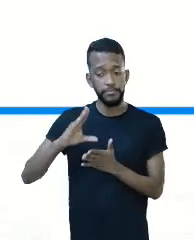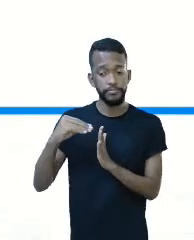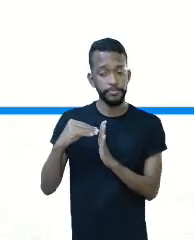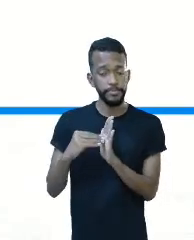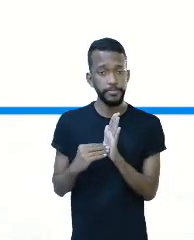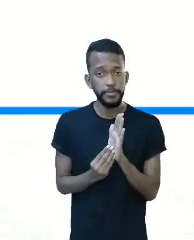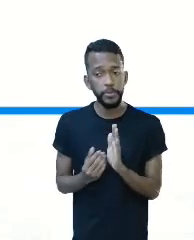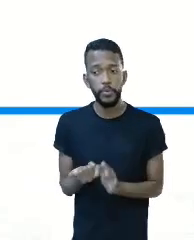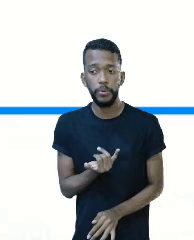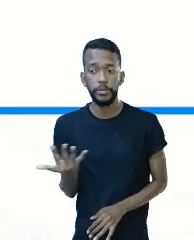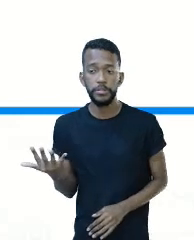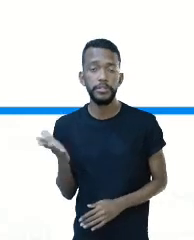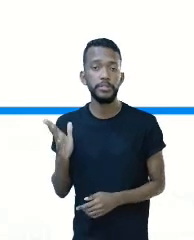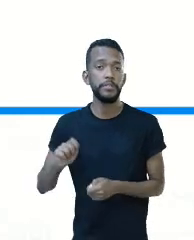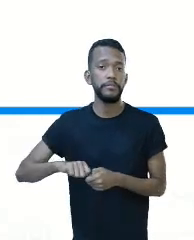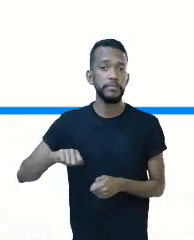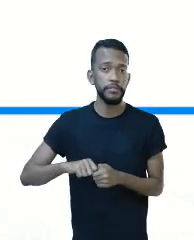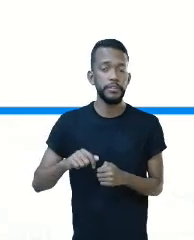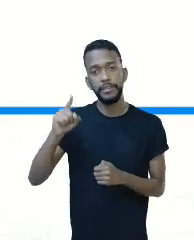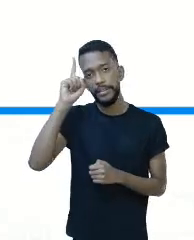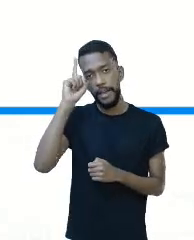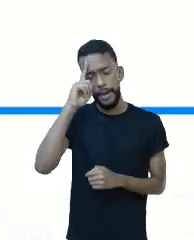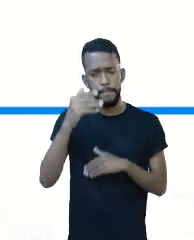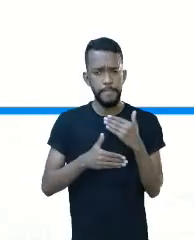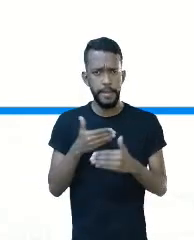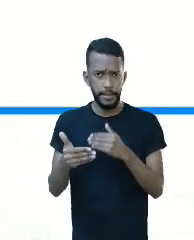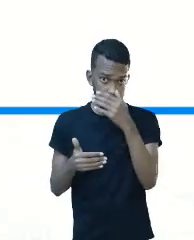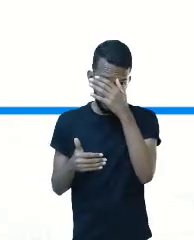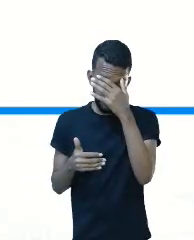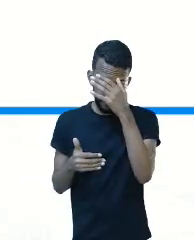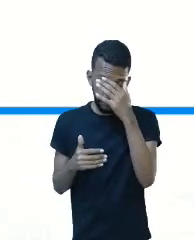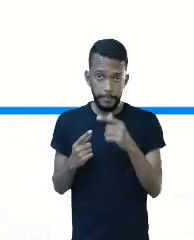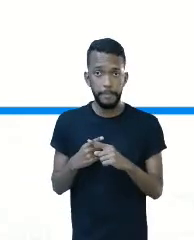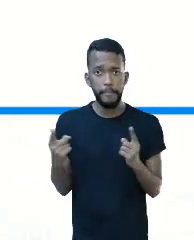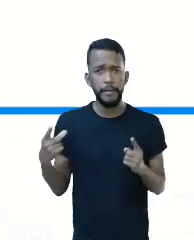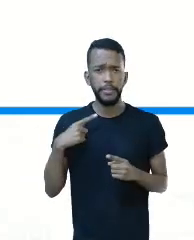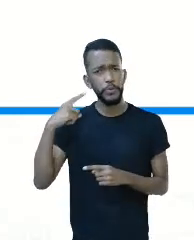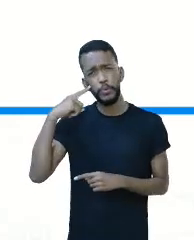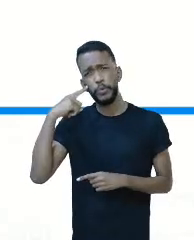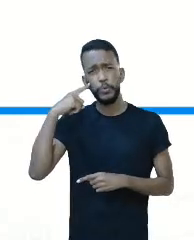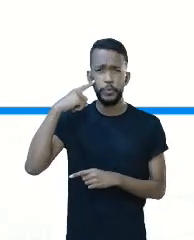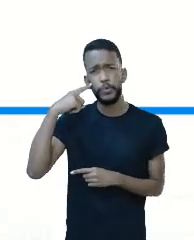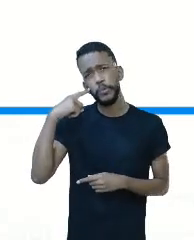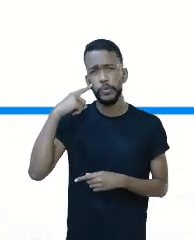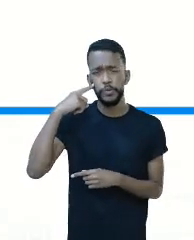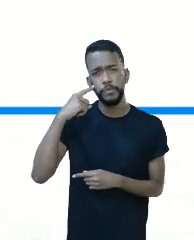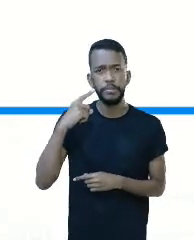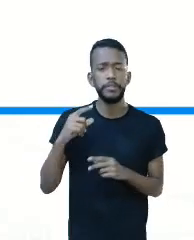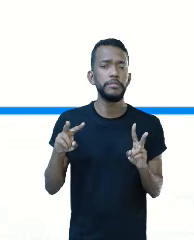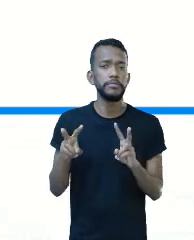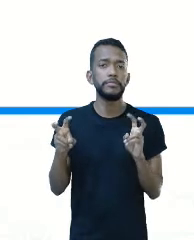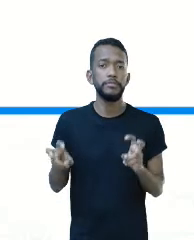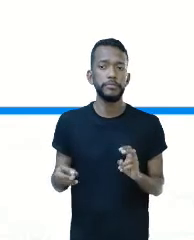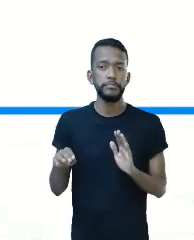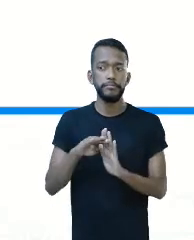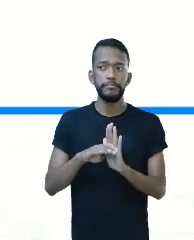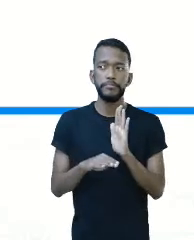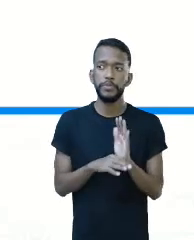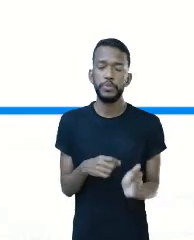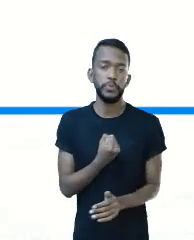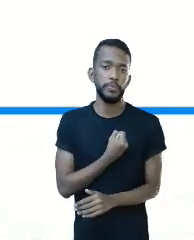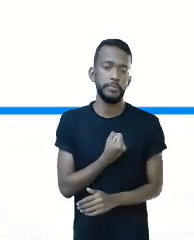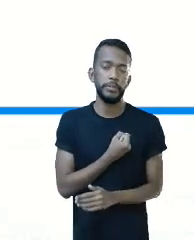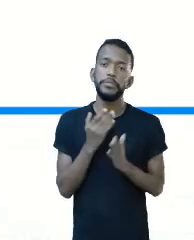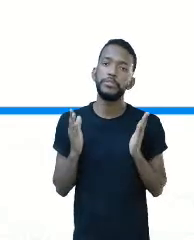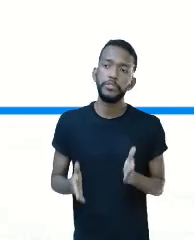a quantidade que faz diariamente, mas está em dúvida na representação numérica. Ela não sabe representar